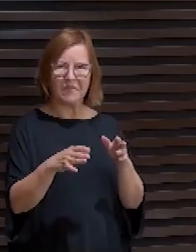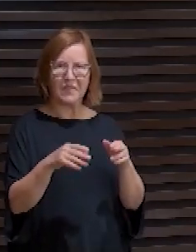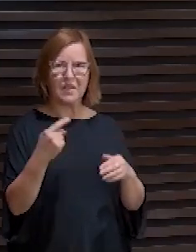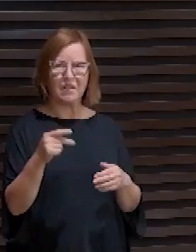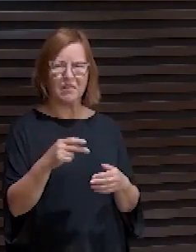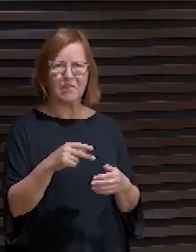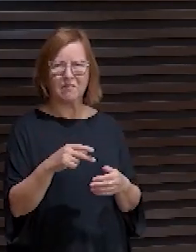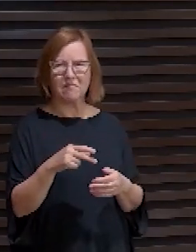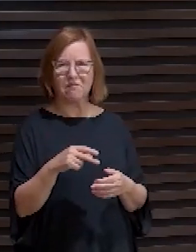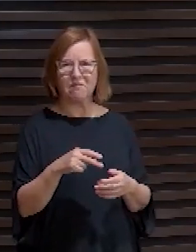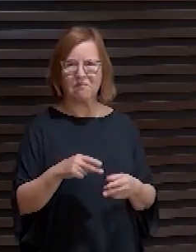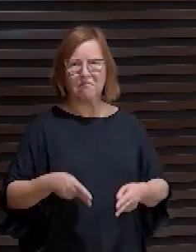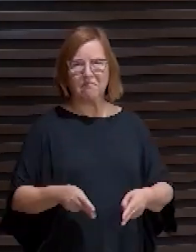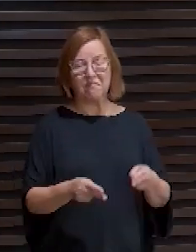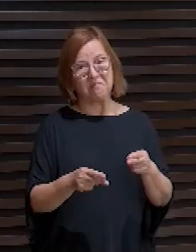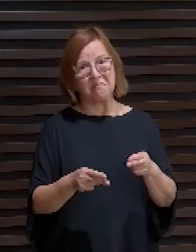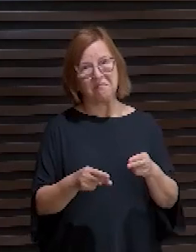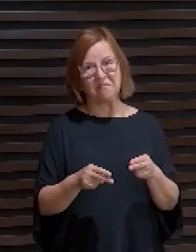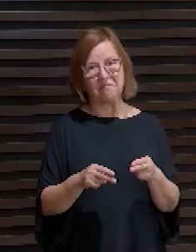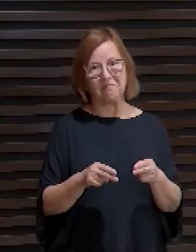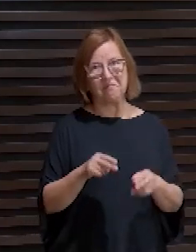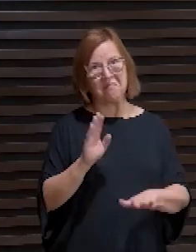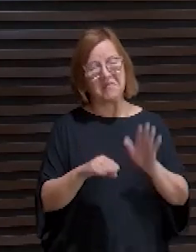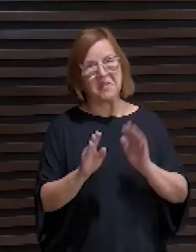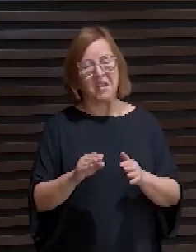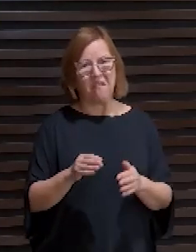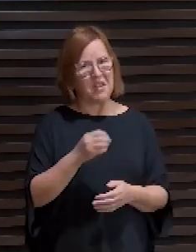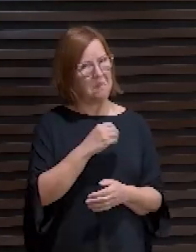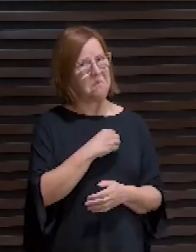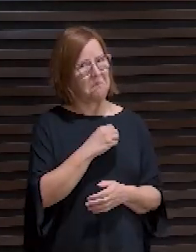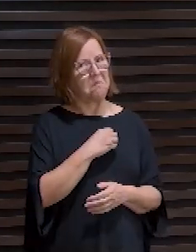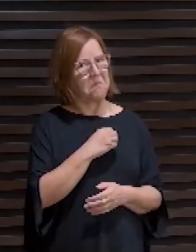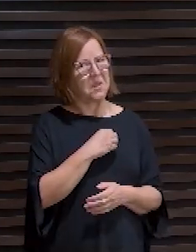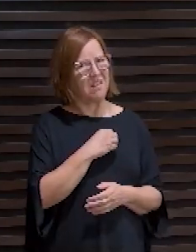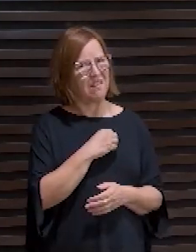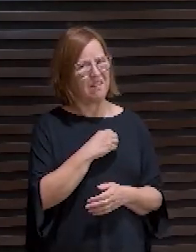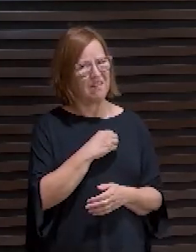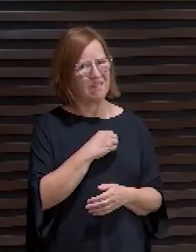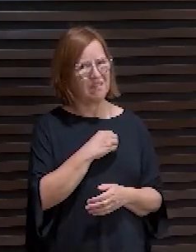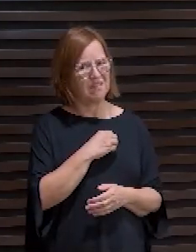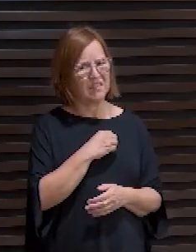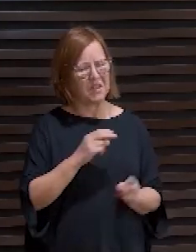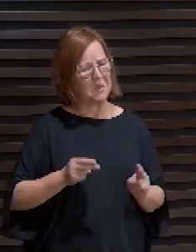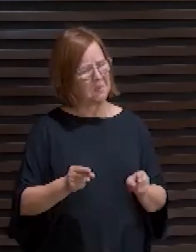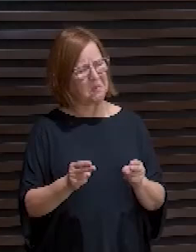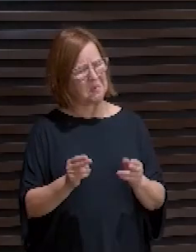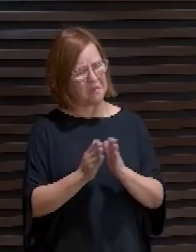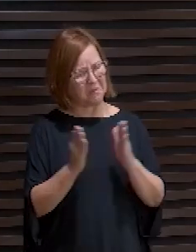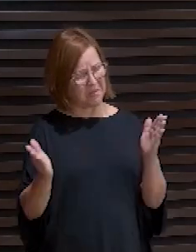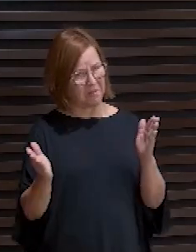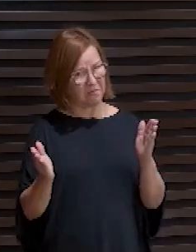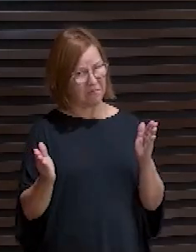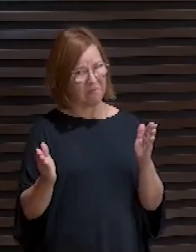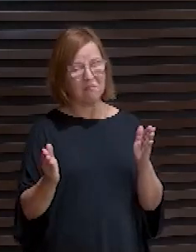preservação, podem cair em graves pecados e por algum tempo continuar neles. Incorrem